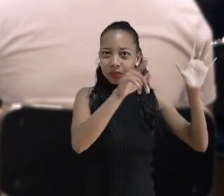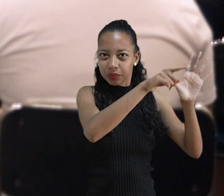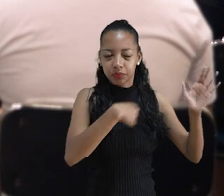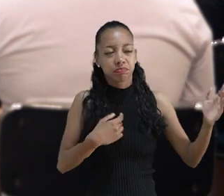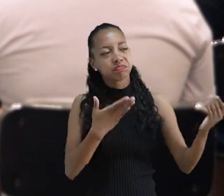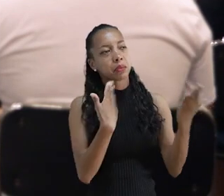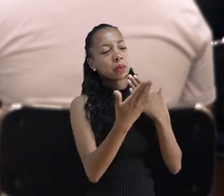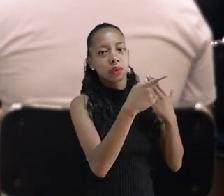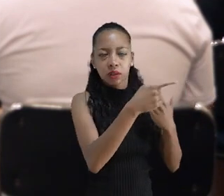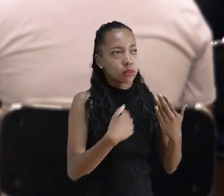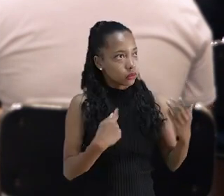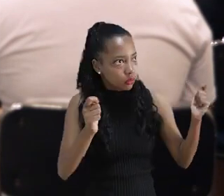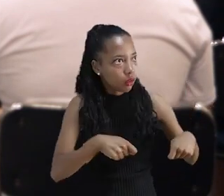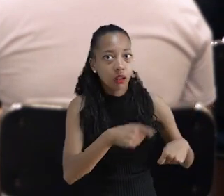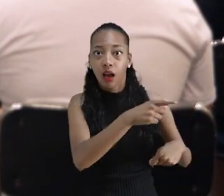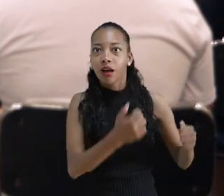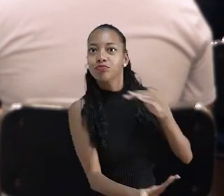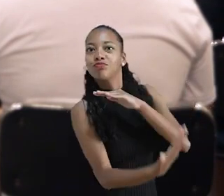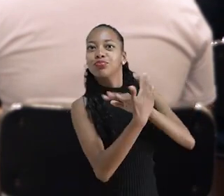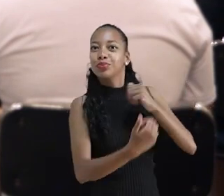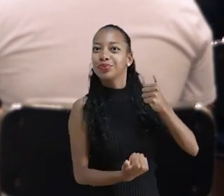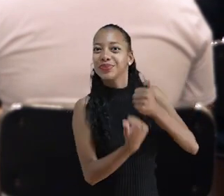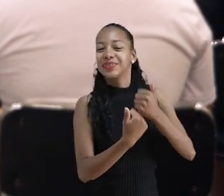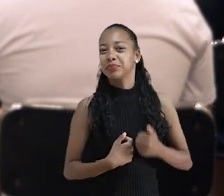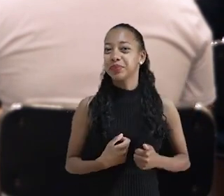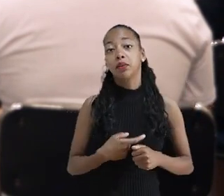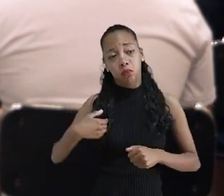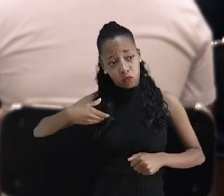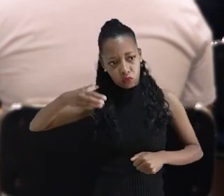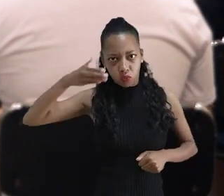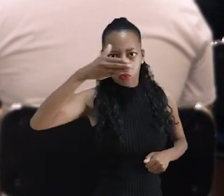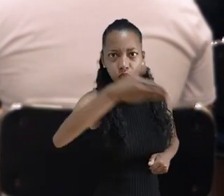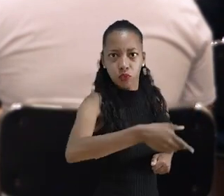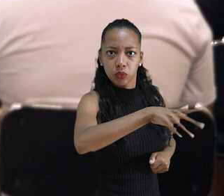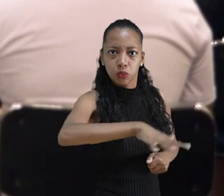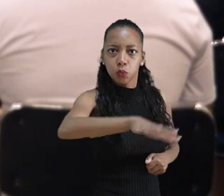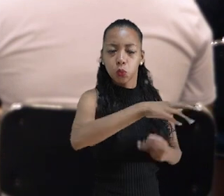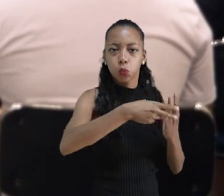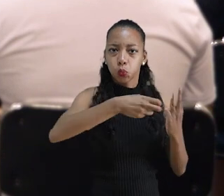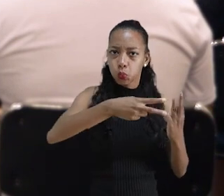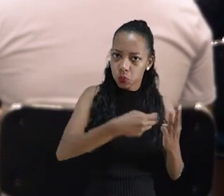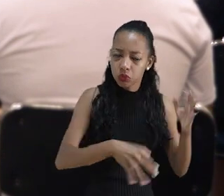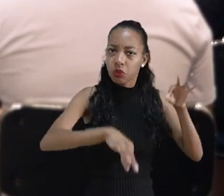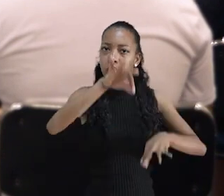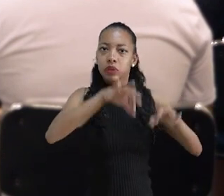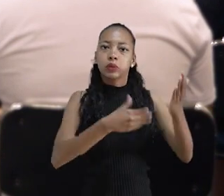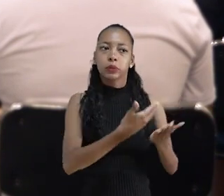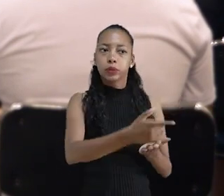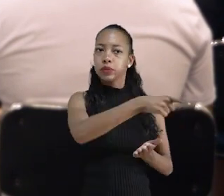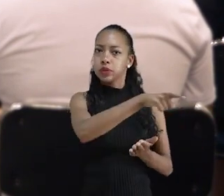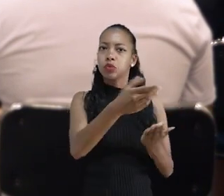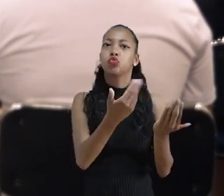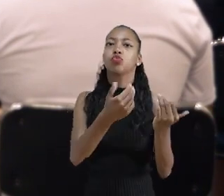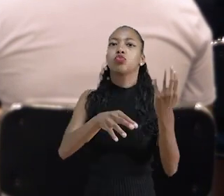confluíram e nós conseguimos fomos na aldeia multiétnica para fazer uma oficina de audiovisual para jovens indígenas